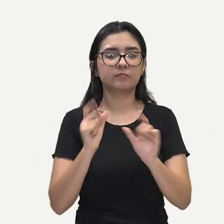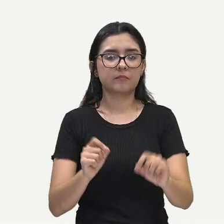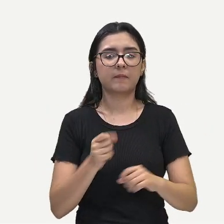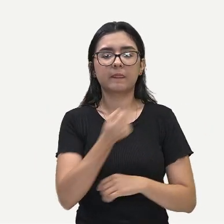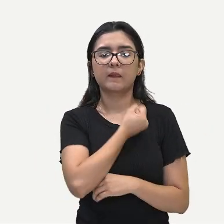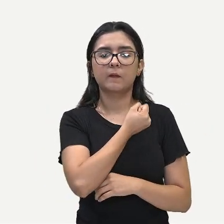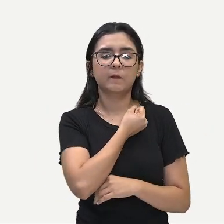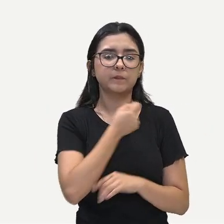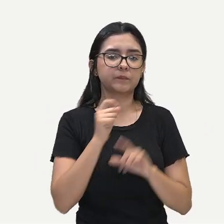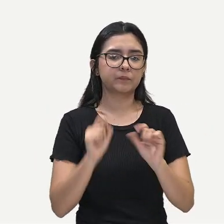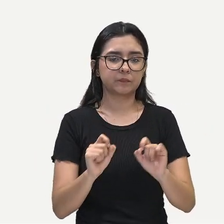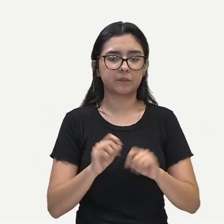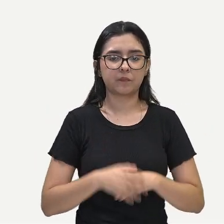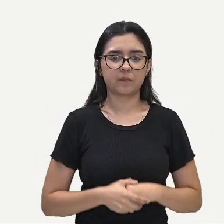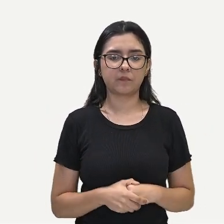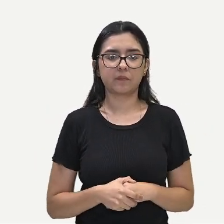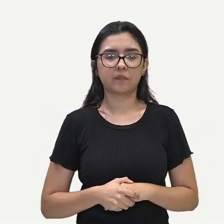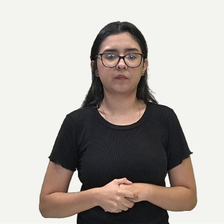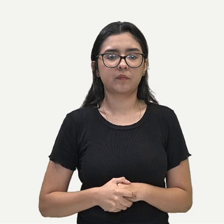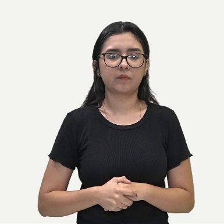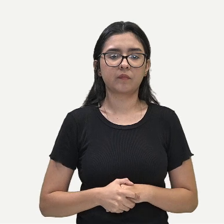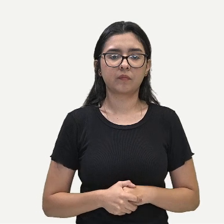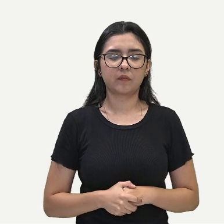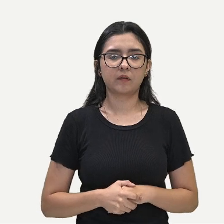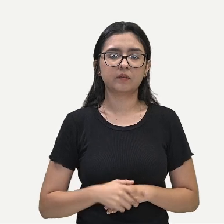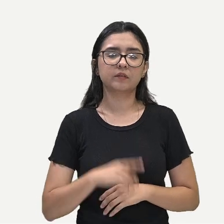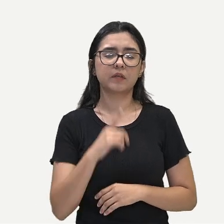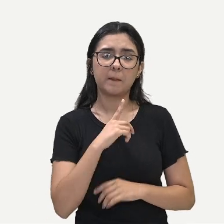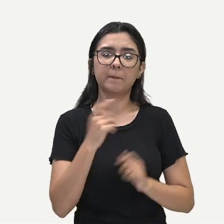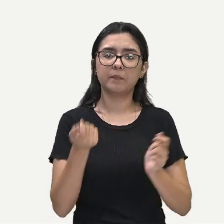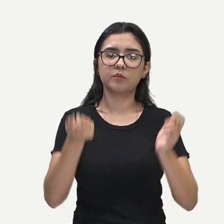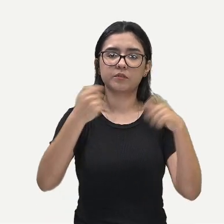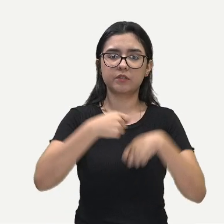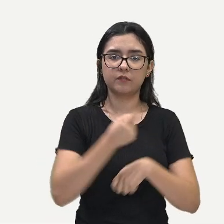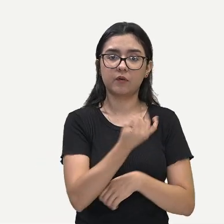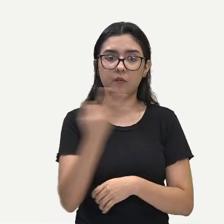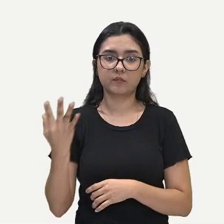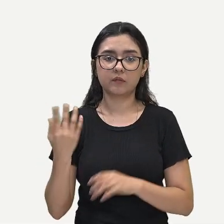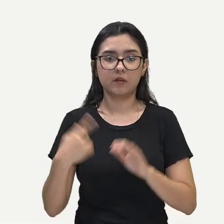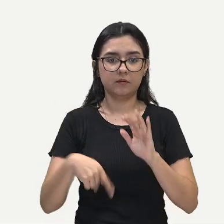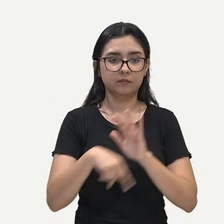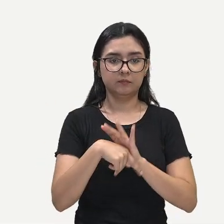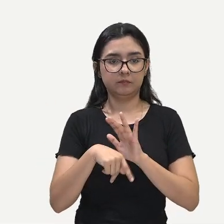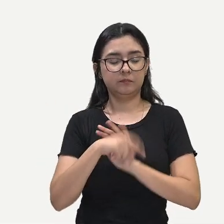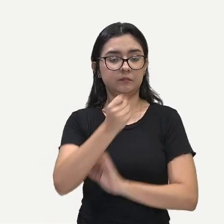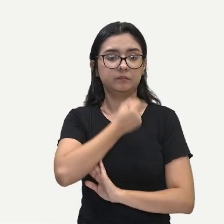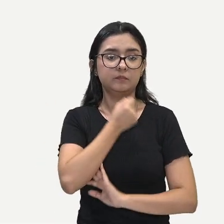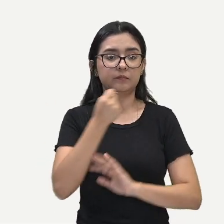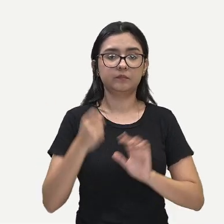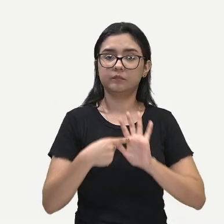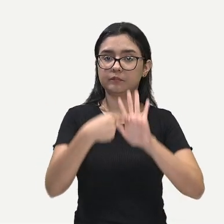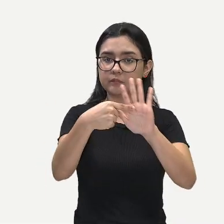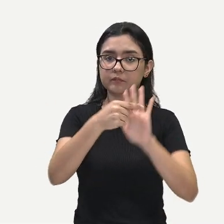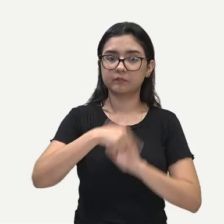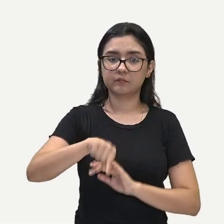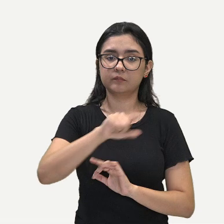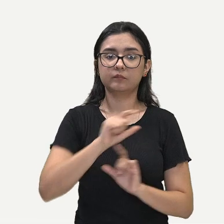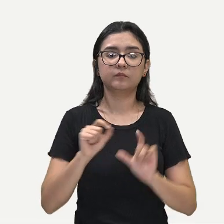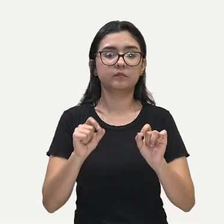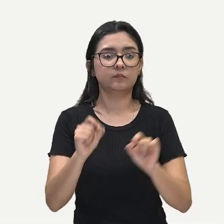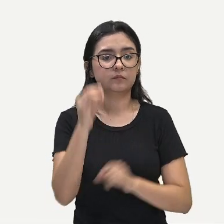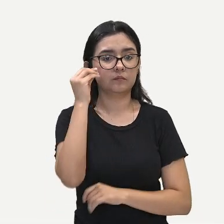número contábil, ou seja, um número que é possível contar. E aqui eu apresento a